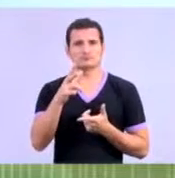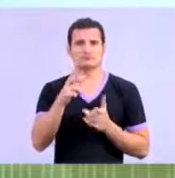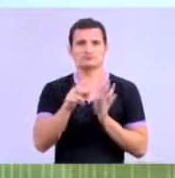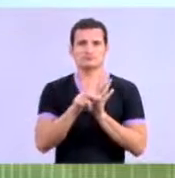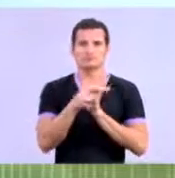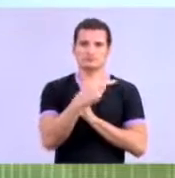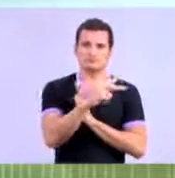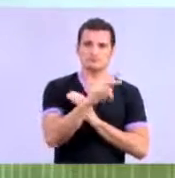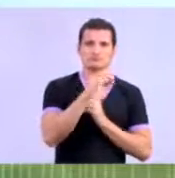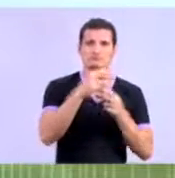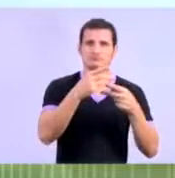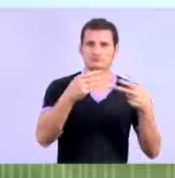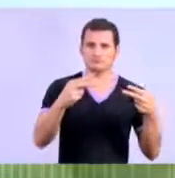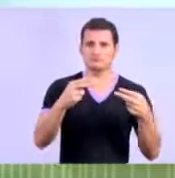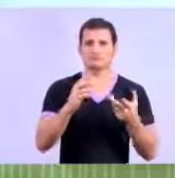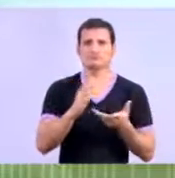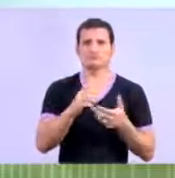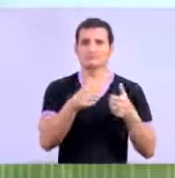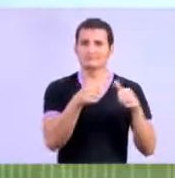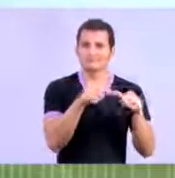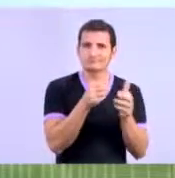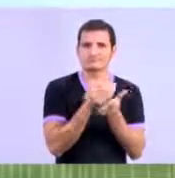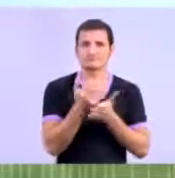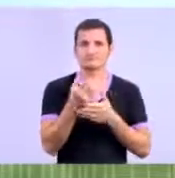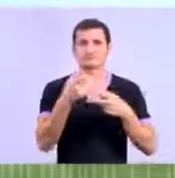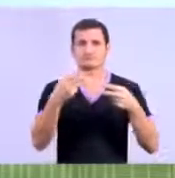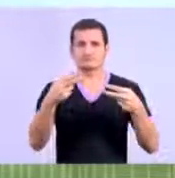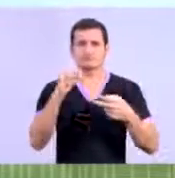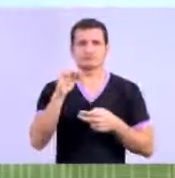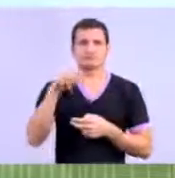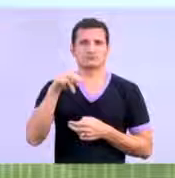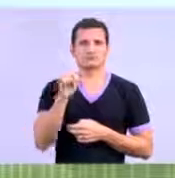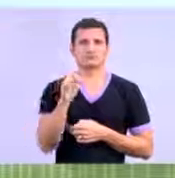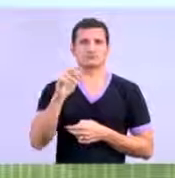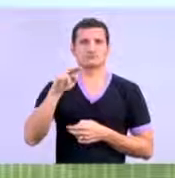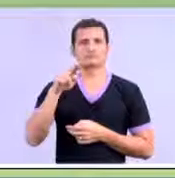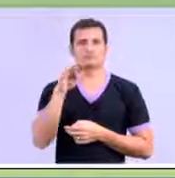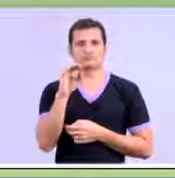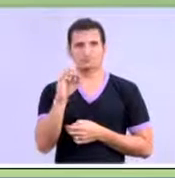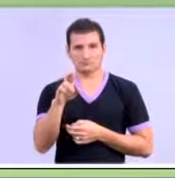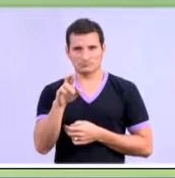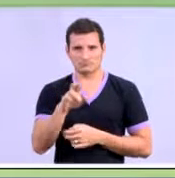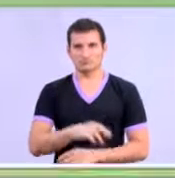você define um estado inicial para o objeto. O construtor serve muito bem para isso, né?